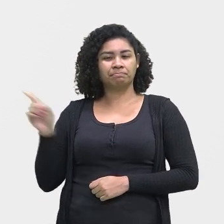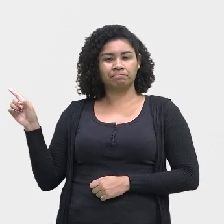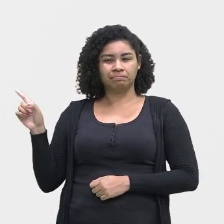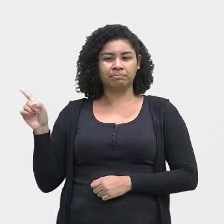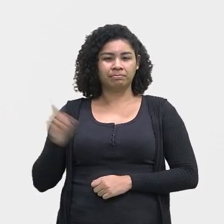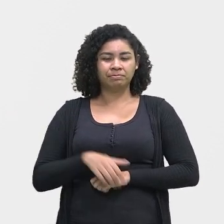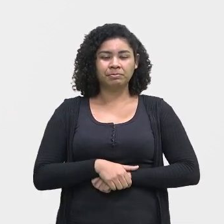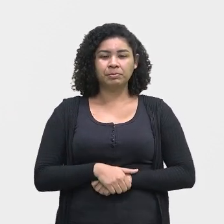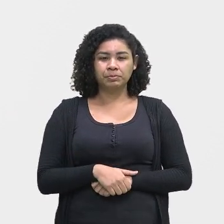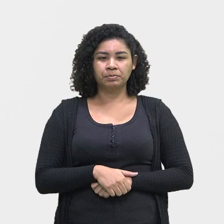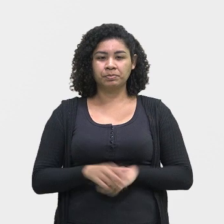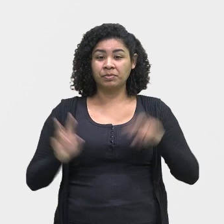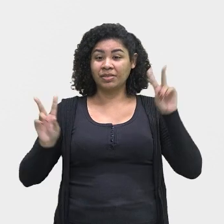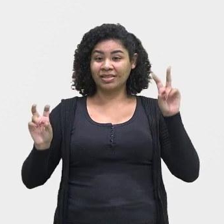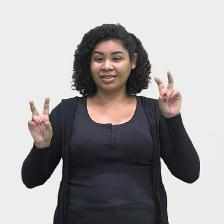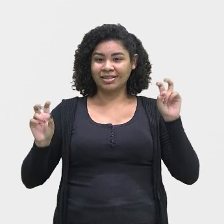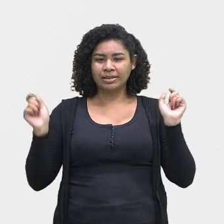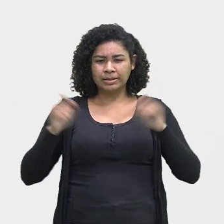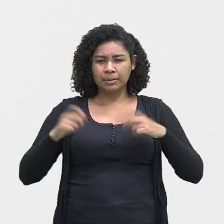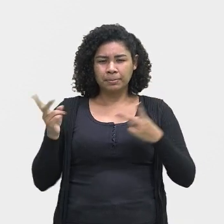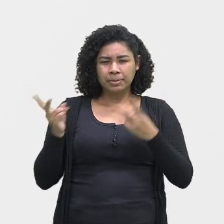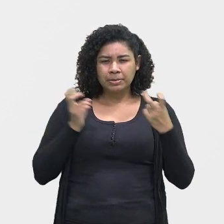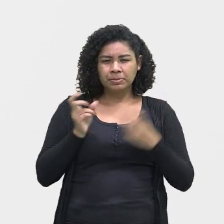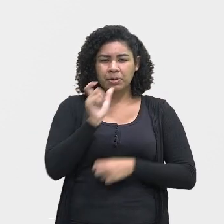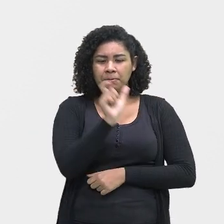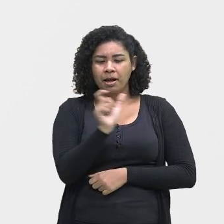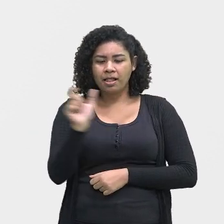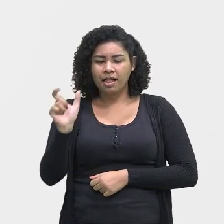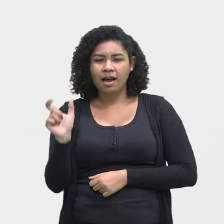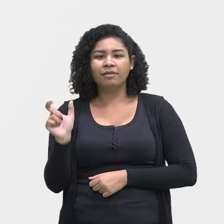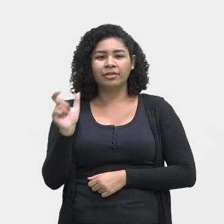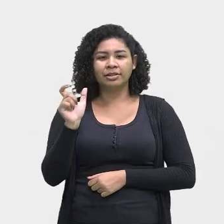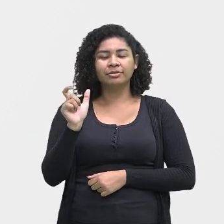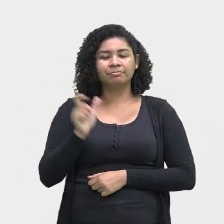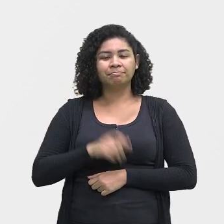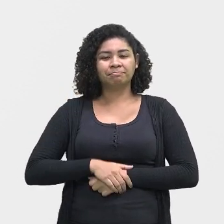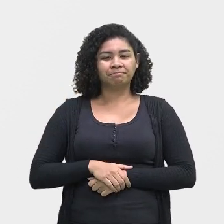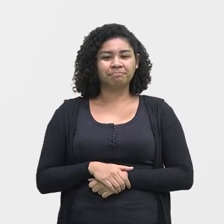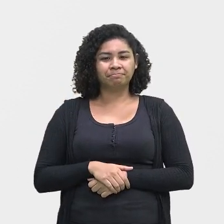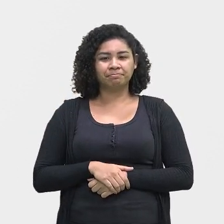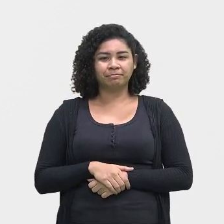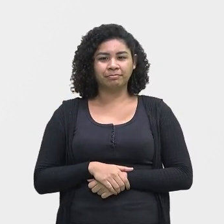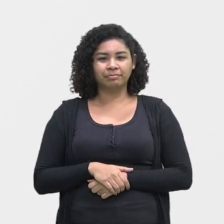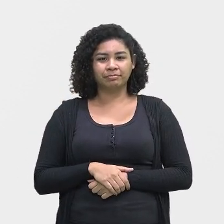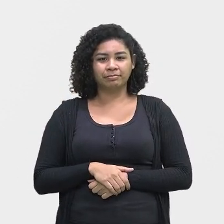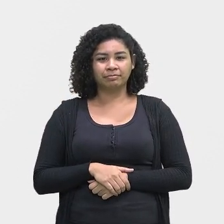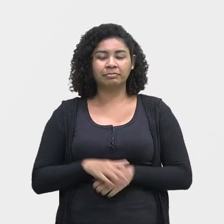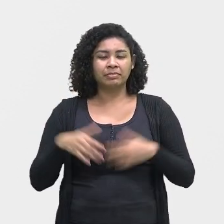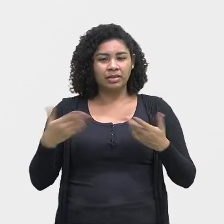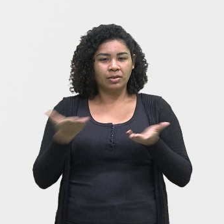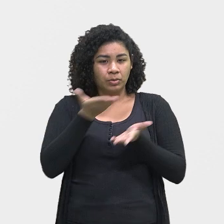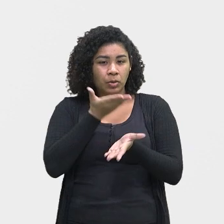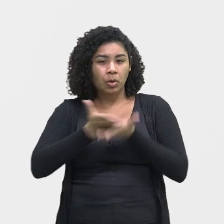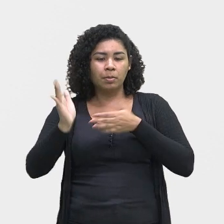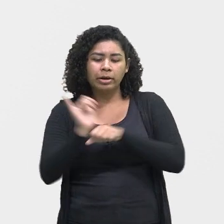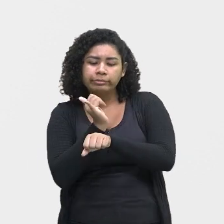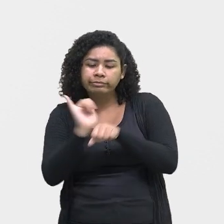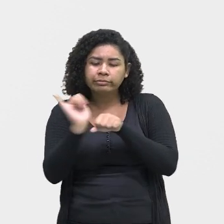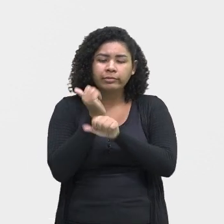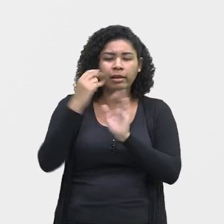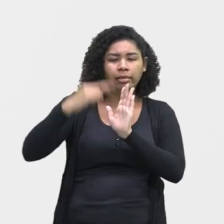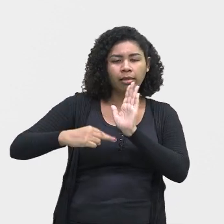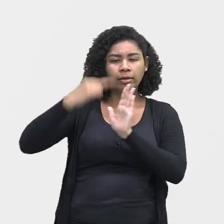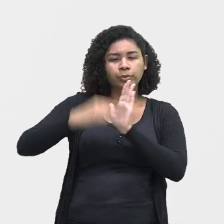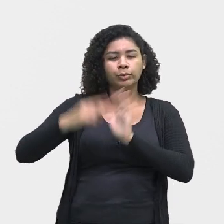pelo título, nós temos algumas palavras conhecidas já. A gente já pode começar a exercitar as estratégias de